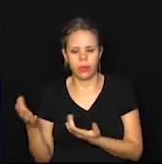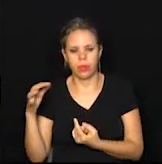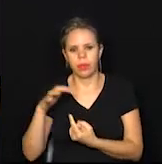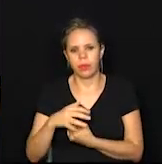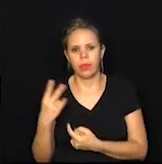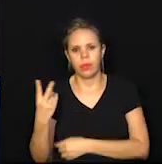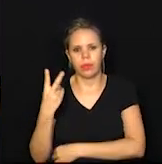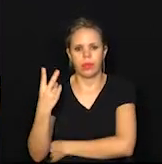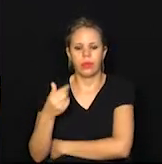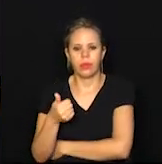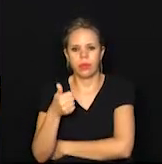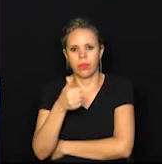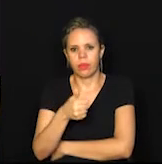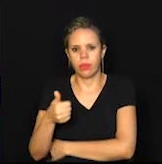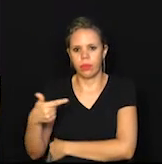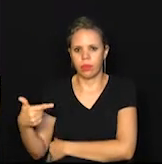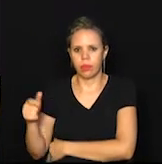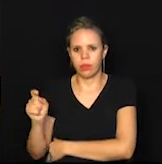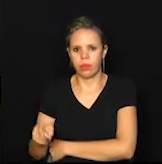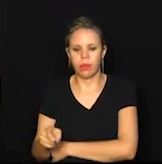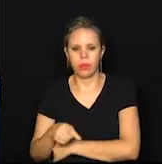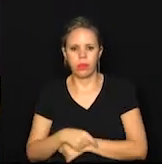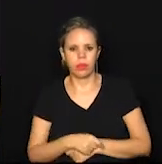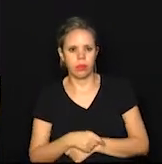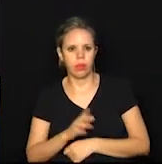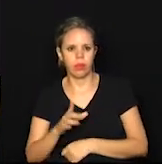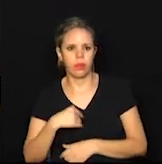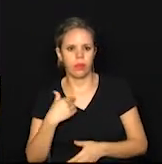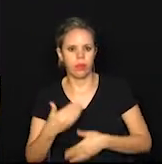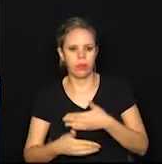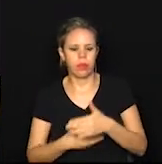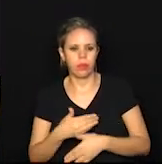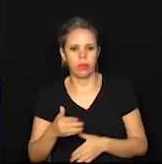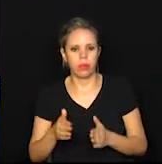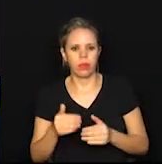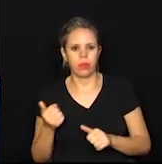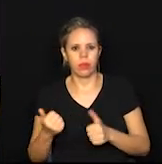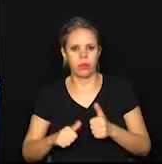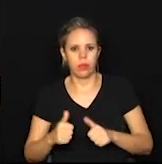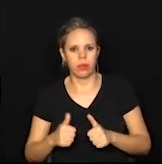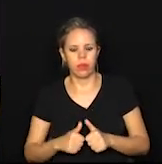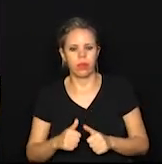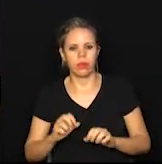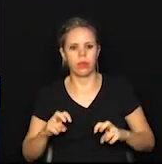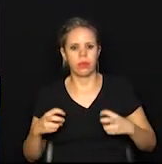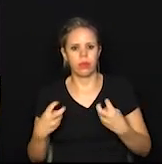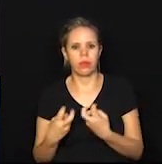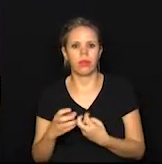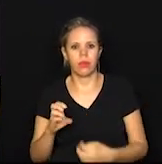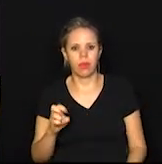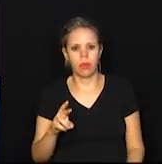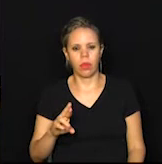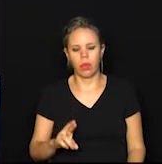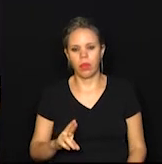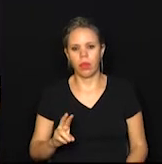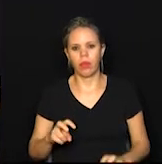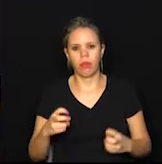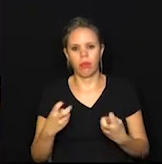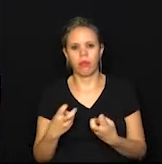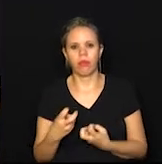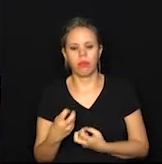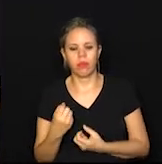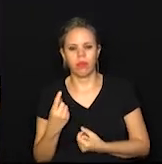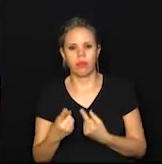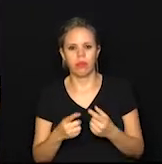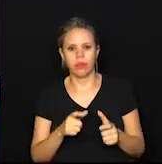de mais de 112 mil. Já está em processo de licitação a construção do ginásio do CEAR, que também foi um dos pontos